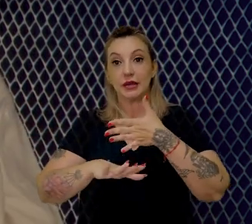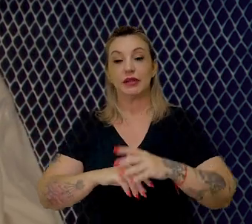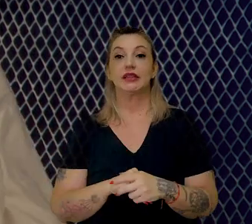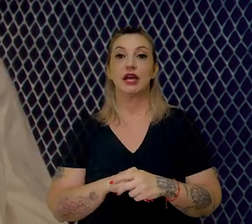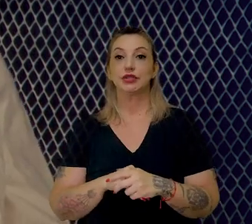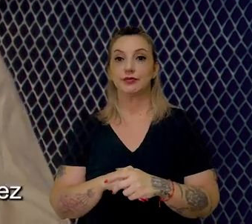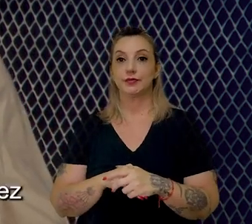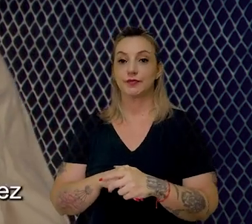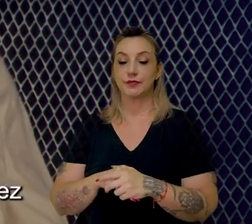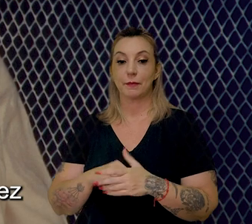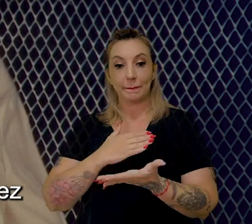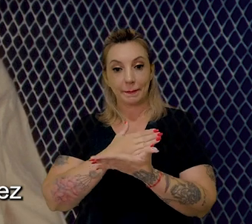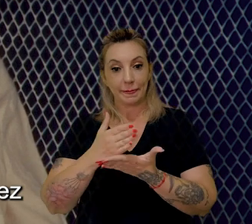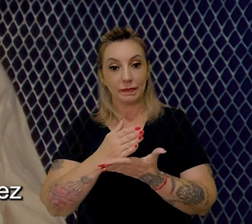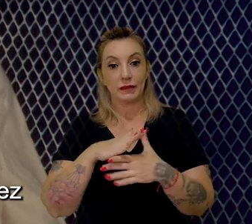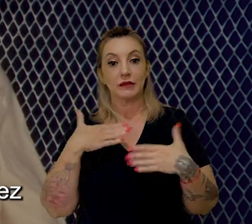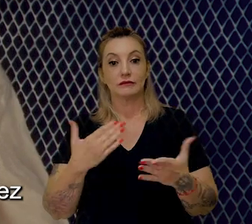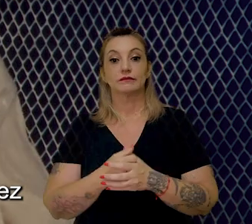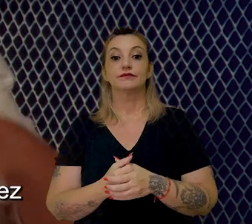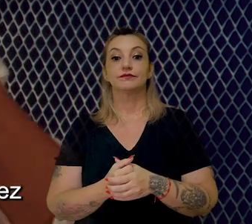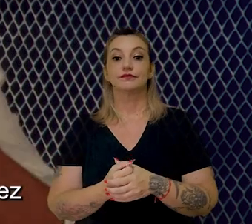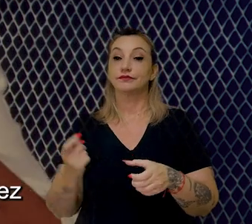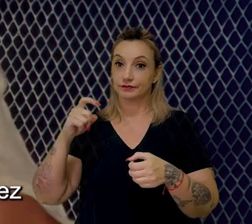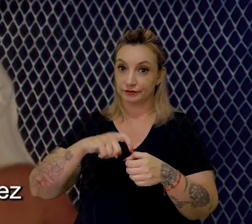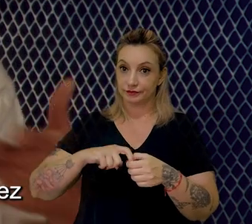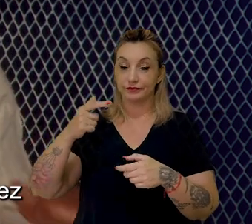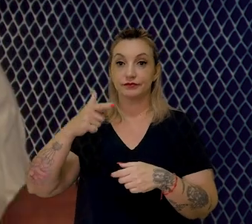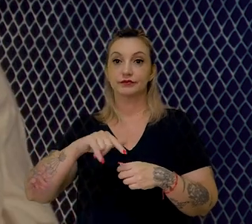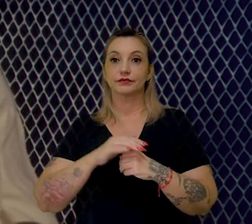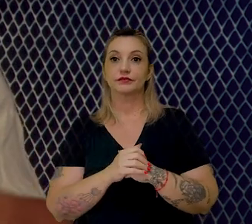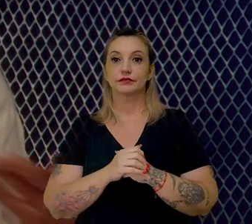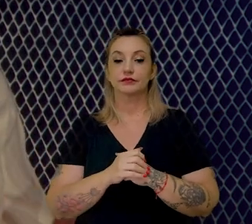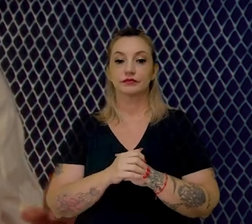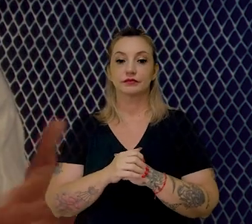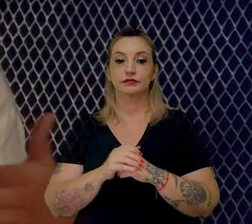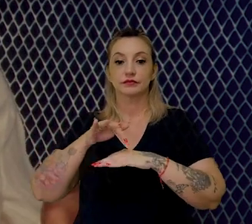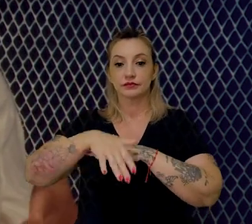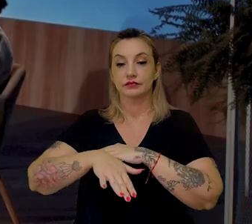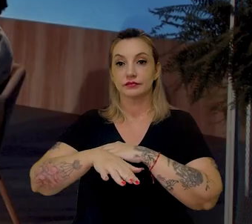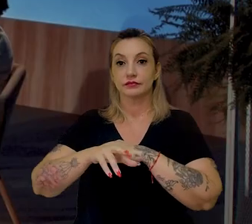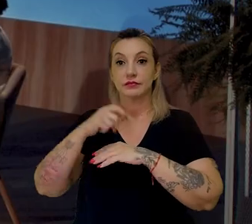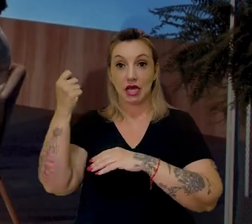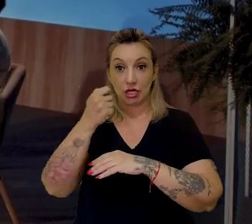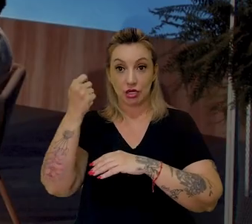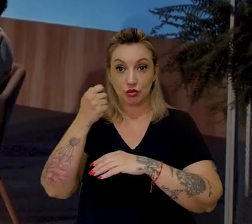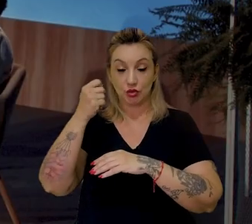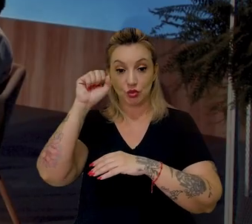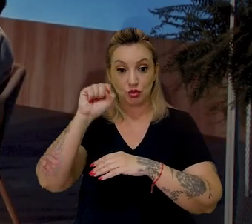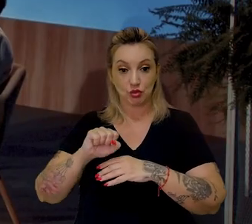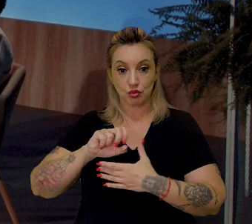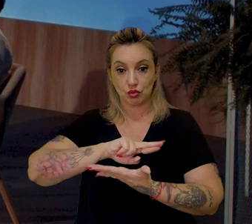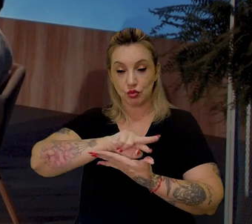vulnerabilidade e a partir disso então Eh também retomando mais uma vez eh o desastre do Rio Grande do Sul dentre os